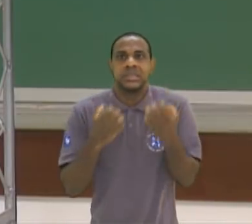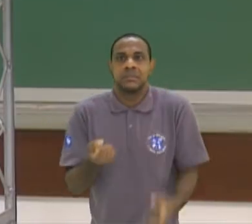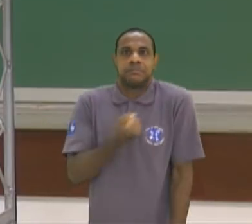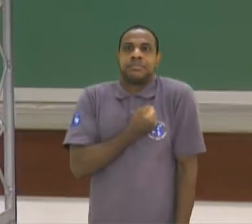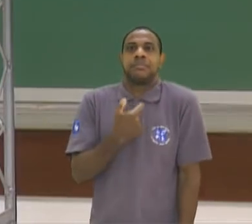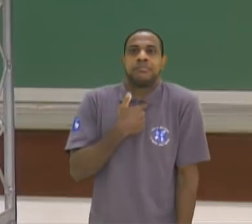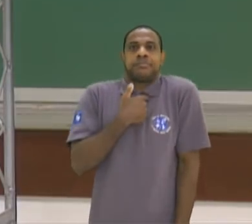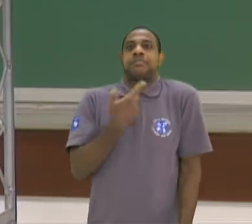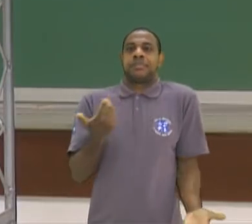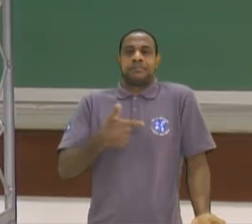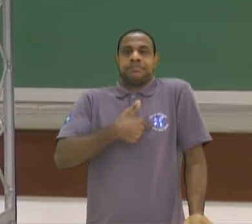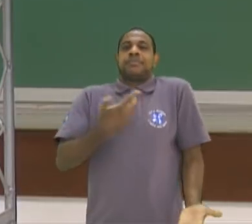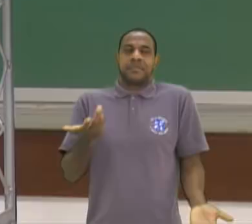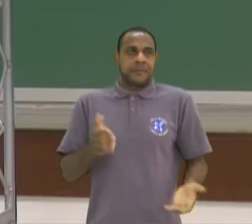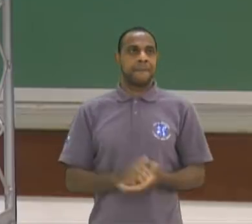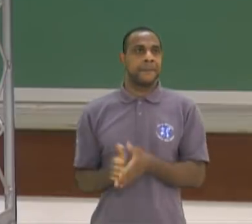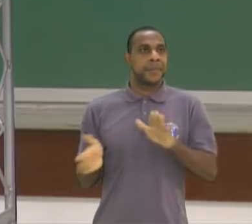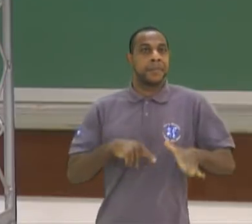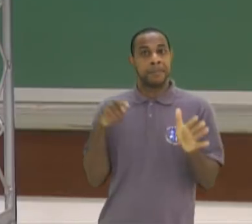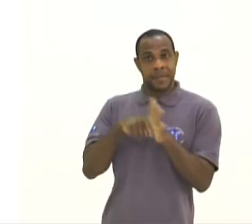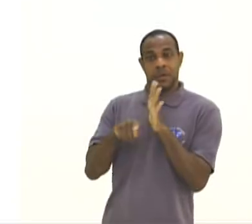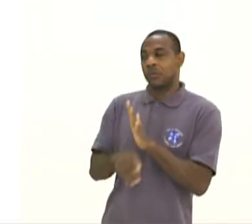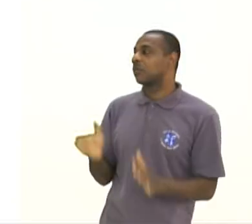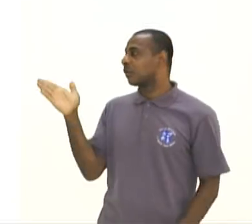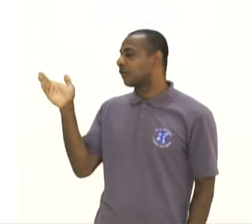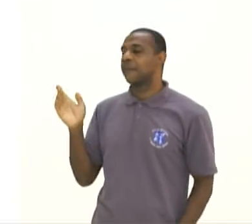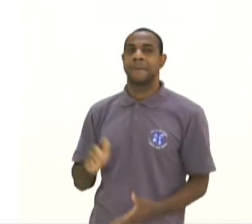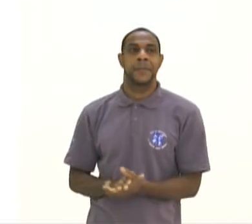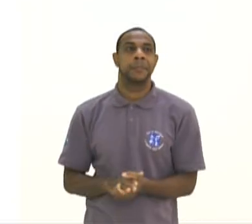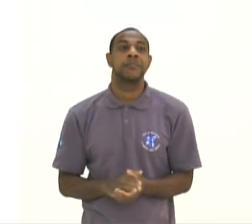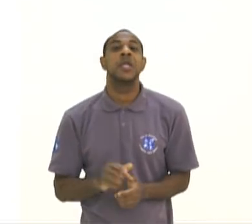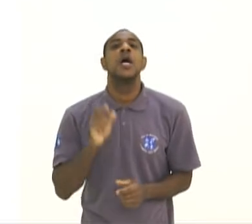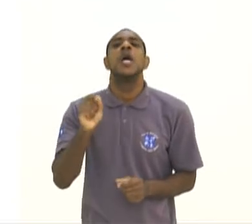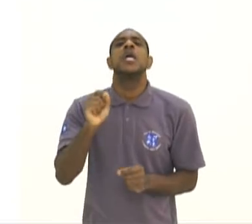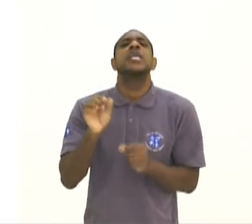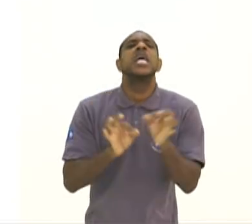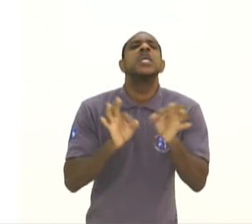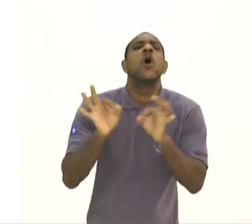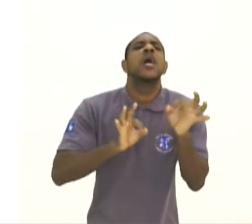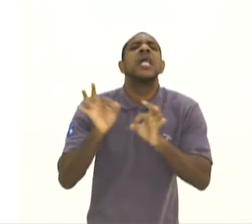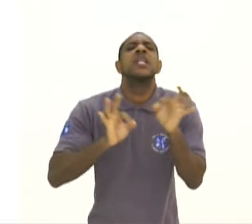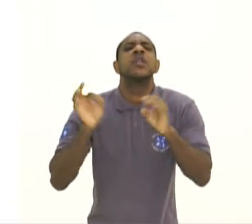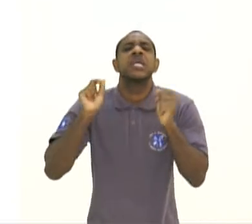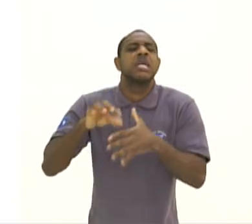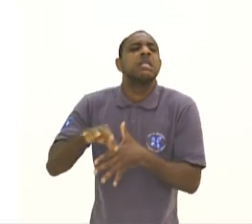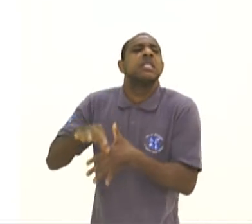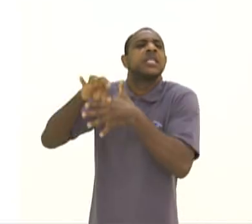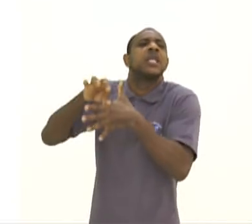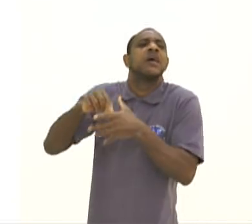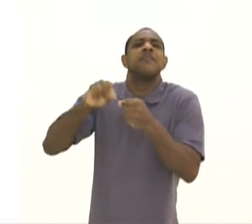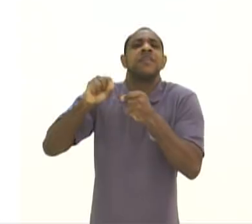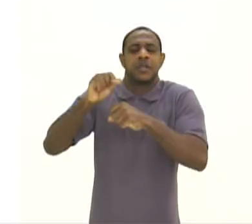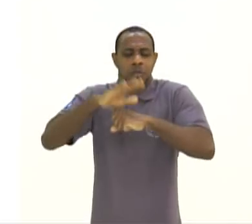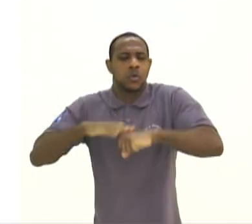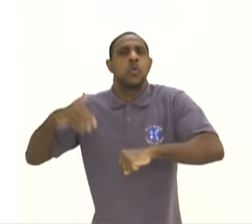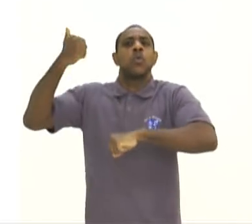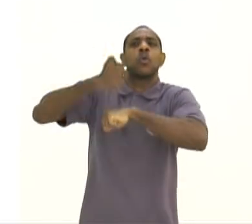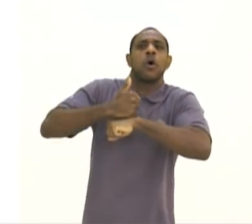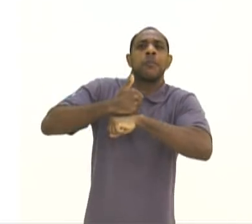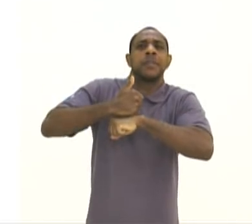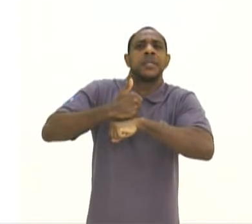Quiz pra você, rapidinho! Quem que organizou, quem liderou, quem fez o golpe de Estado no